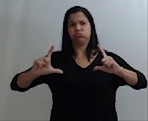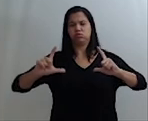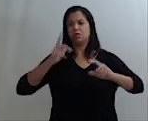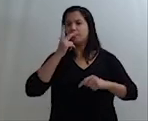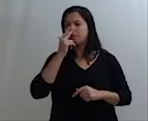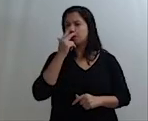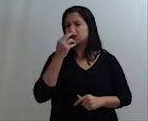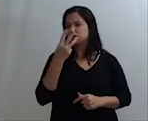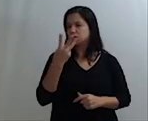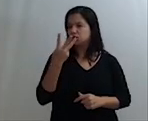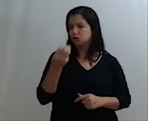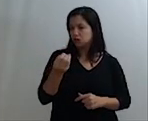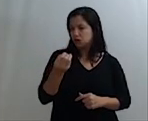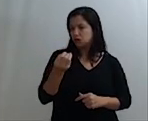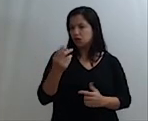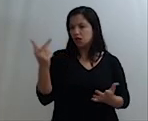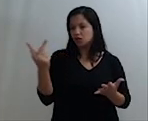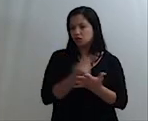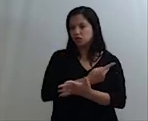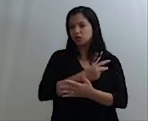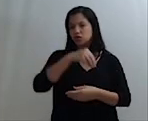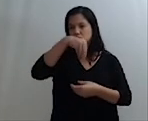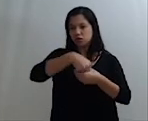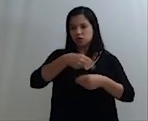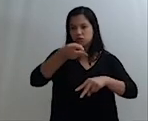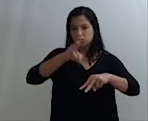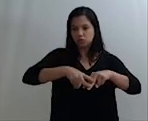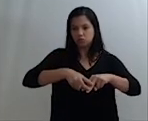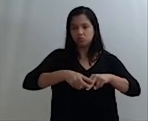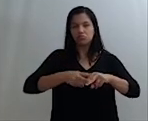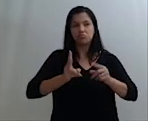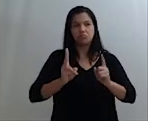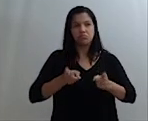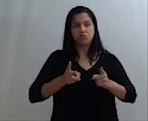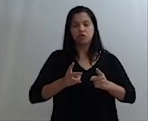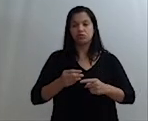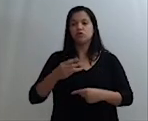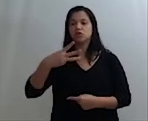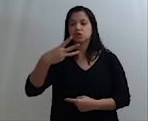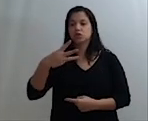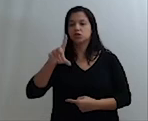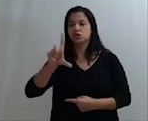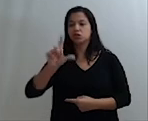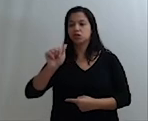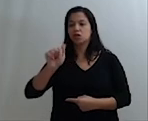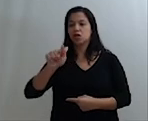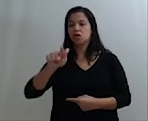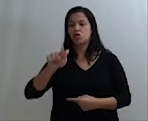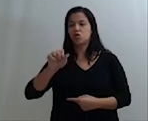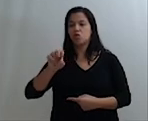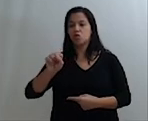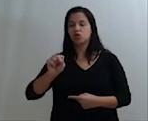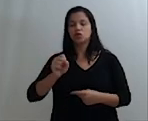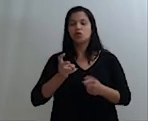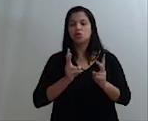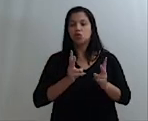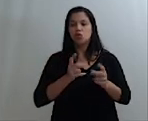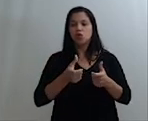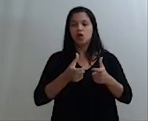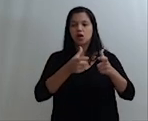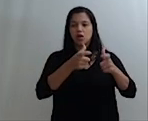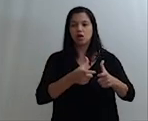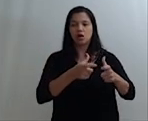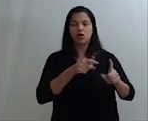no no no sistema penitenciário aqui de Três Lagoas no regime fechado onde o paciente está eh